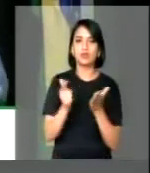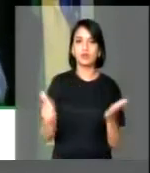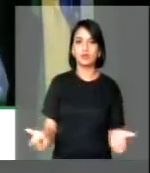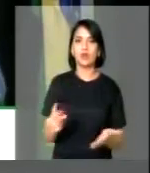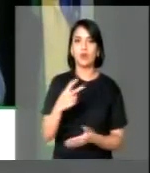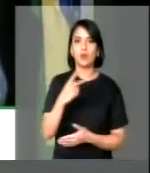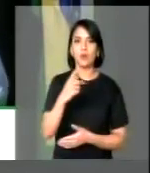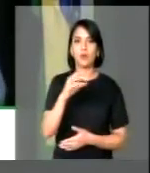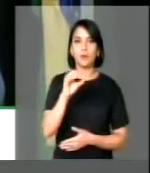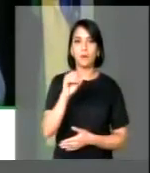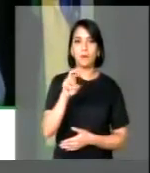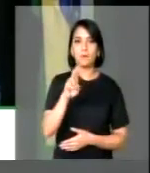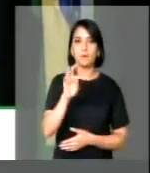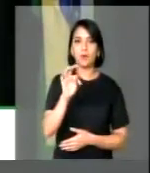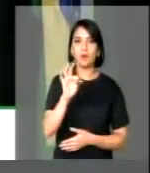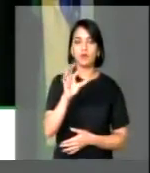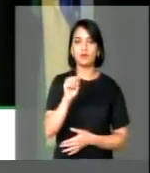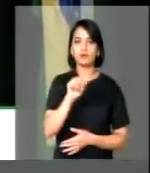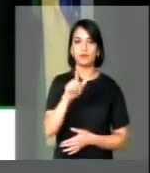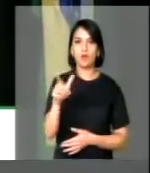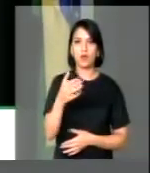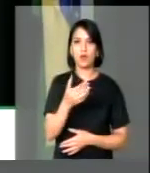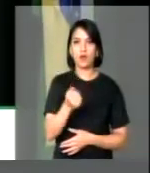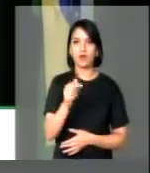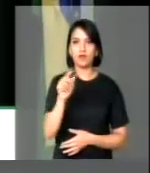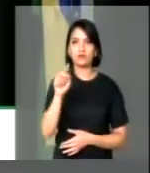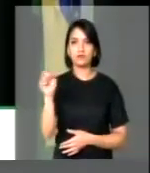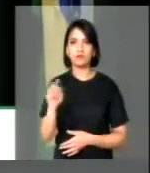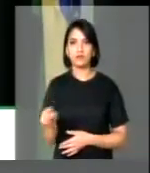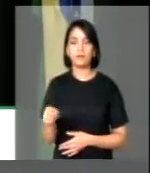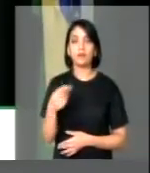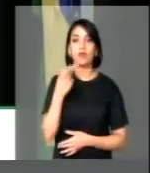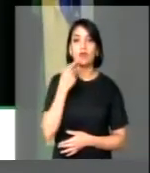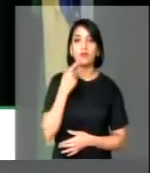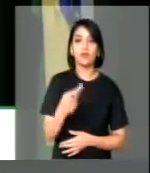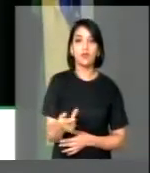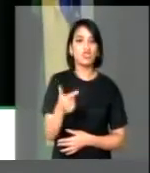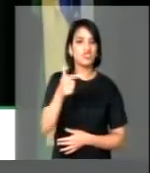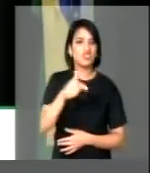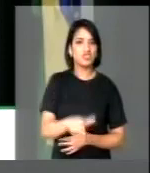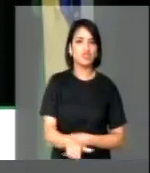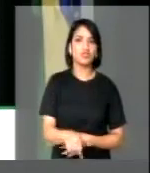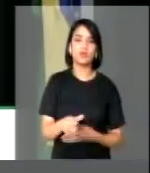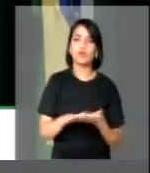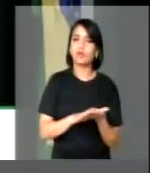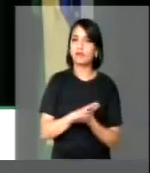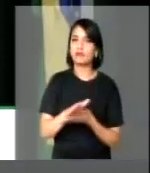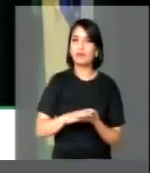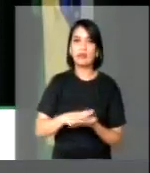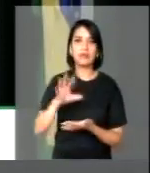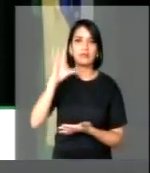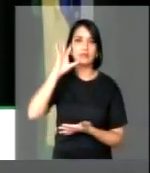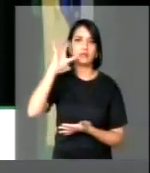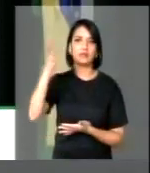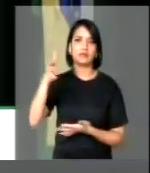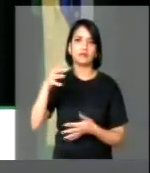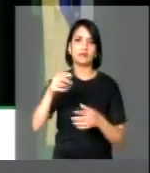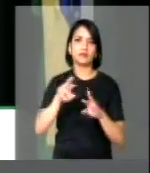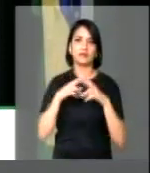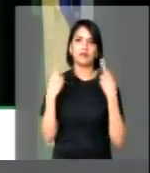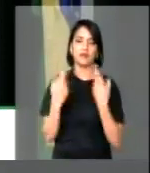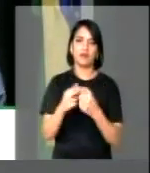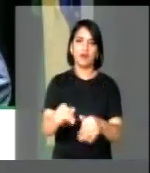que diz o seguinte: mais uma vez nada se decide na audiência para